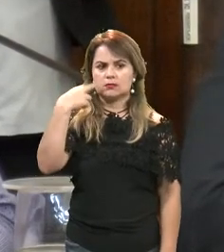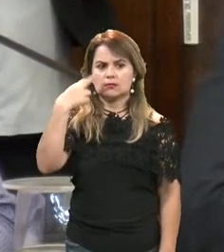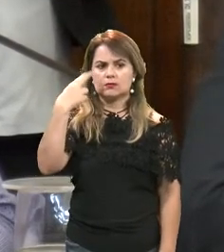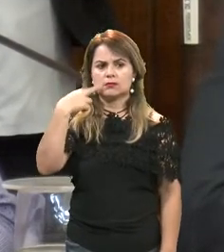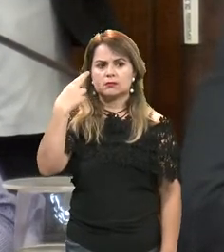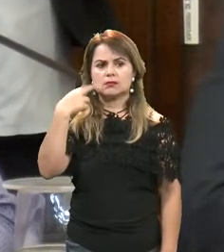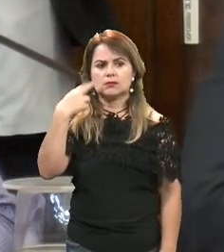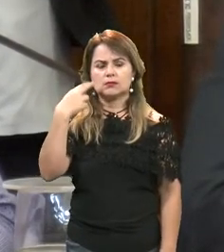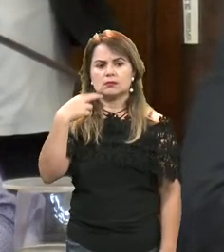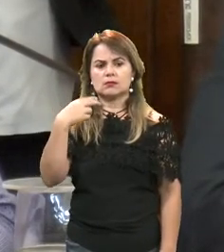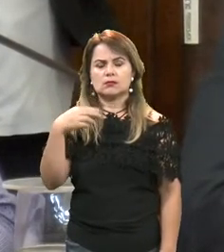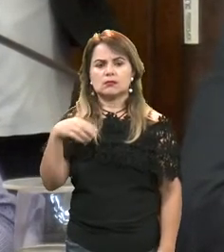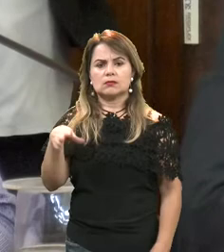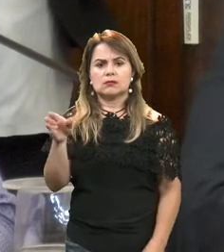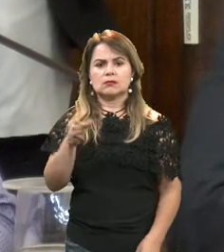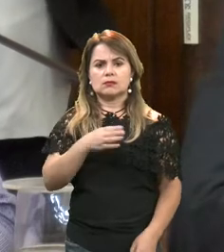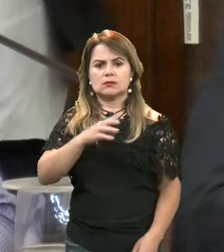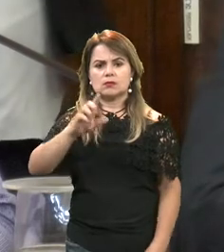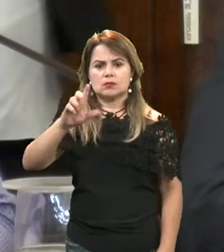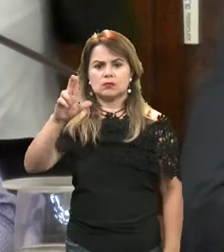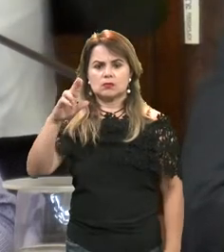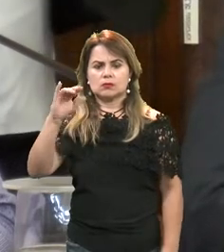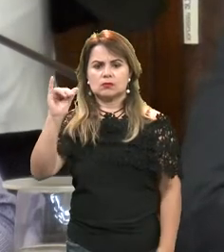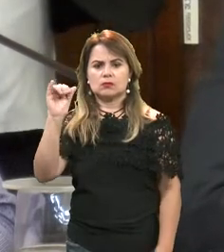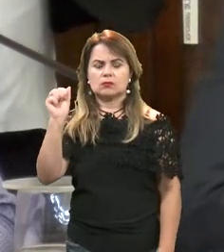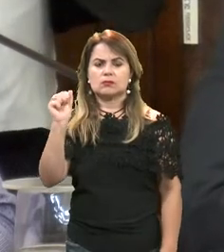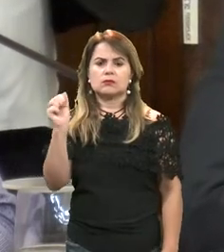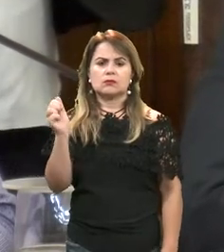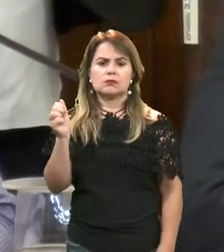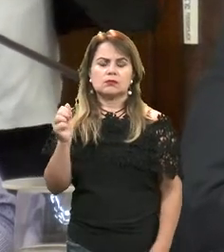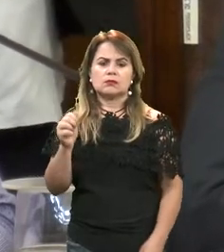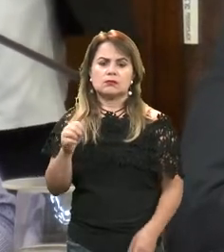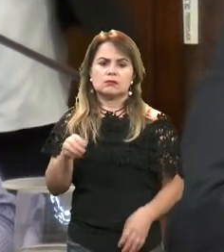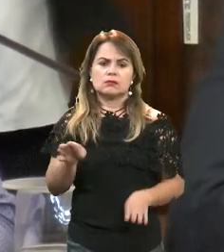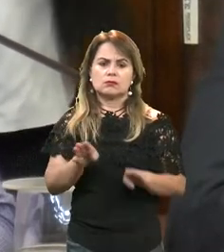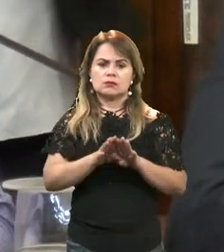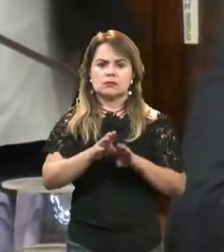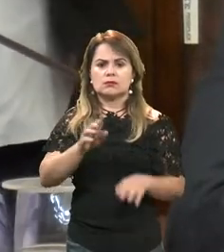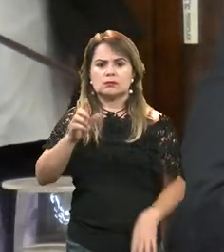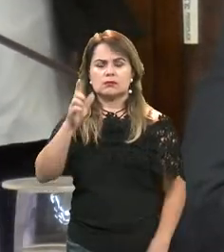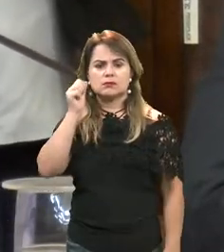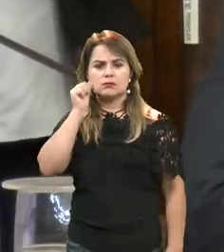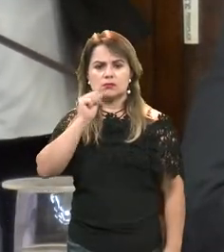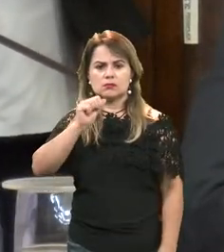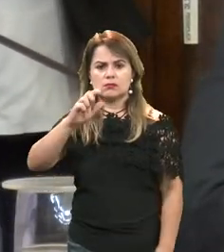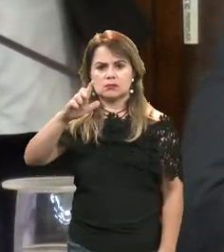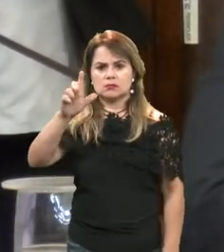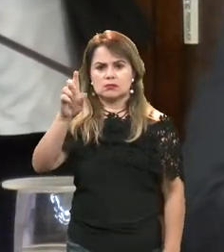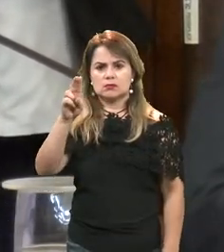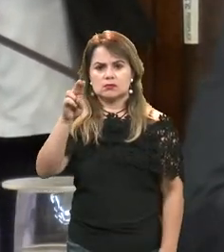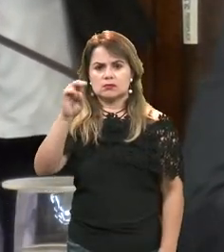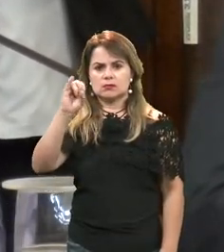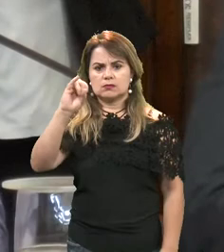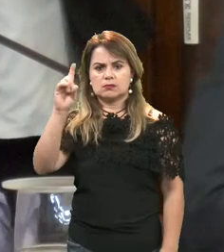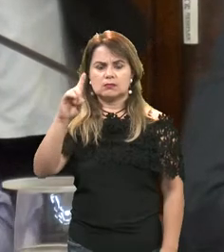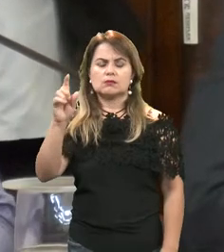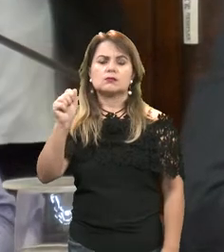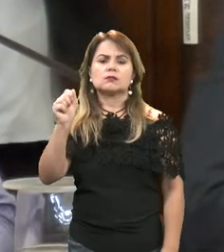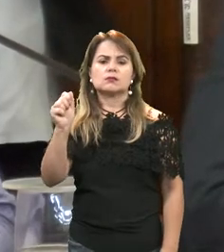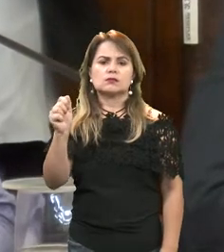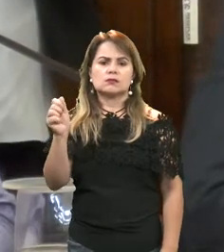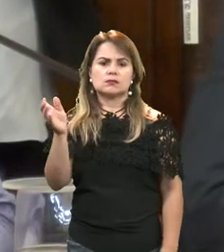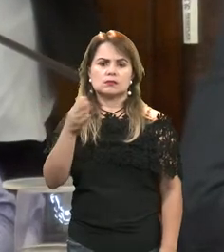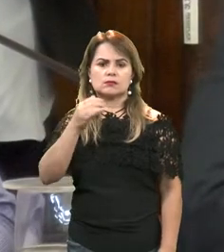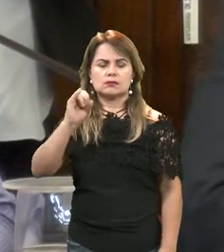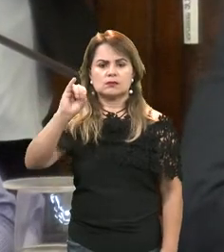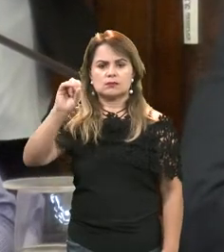Mirreu, coordenadora de projetos da Origem, Luísa Natália Belisque Carvalho, convidada,